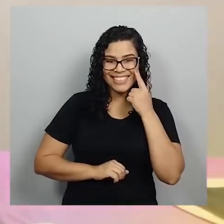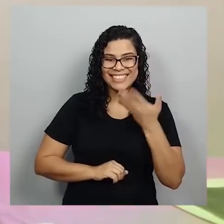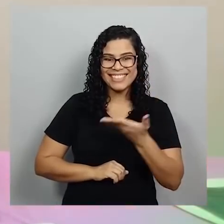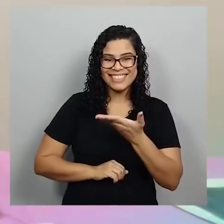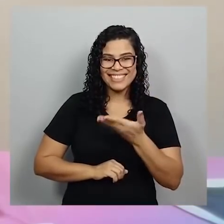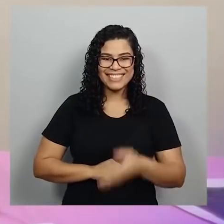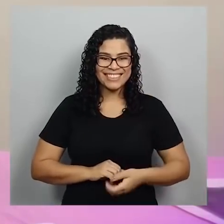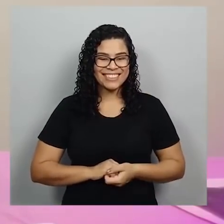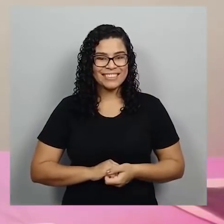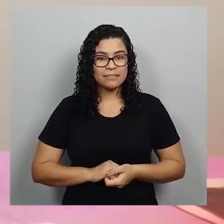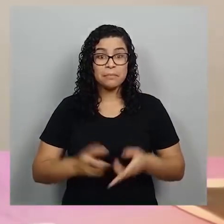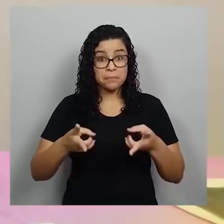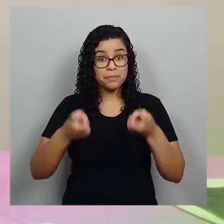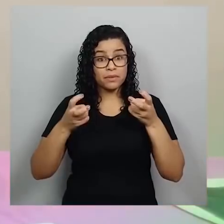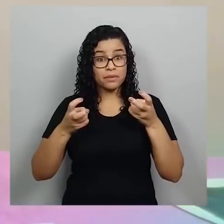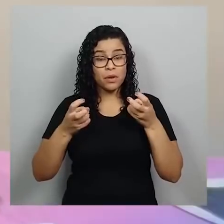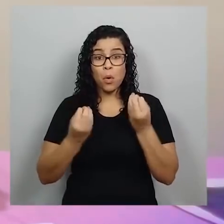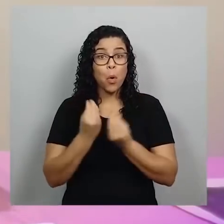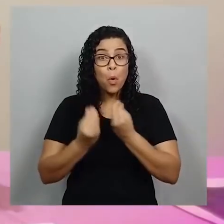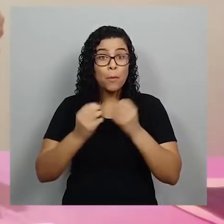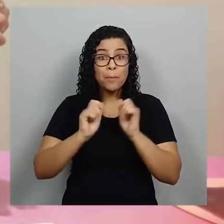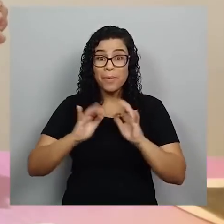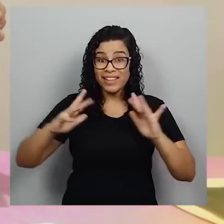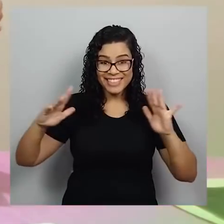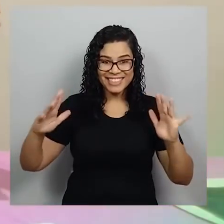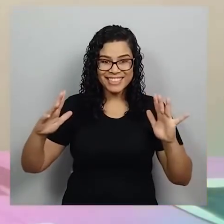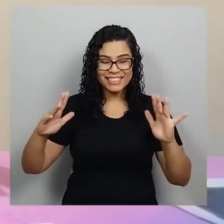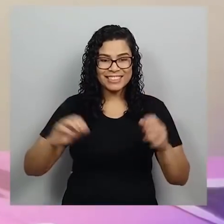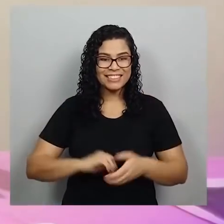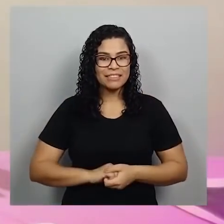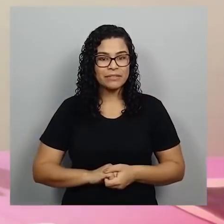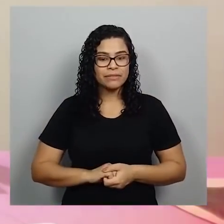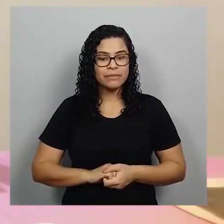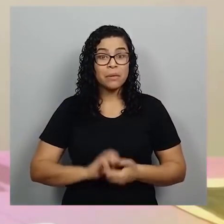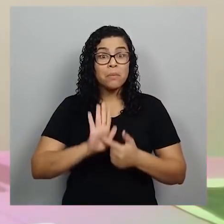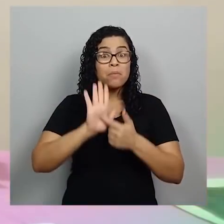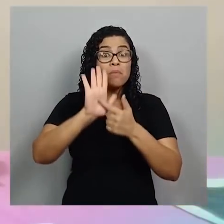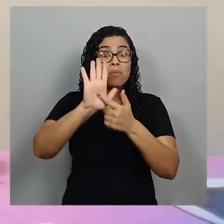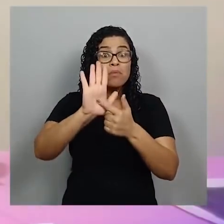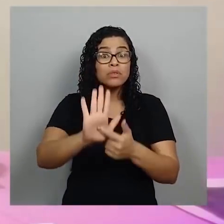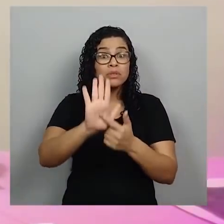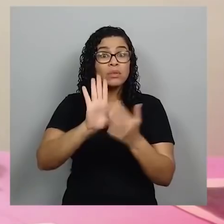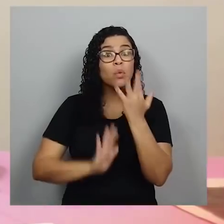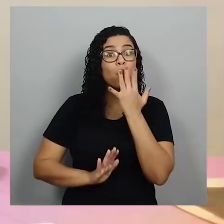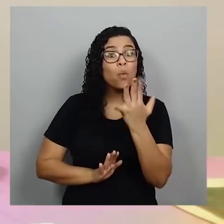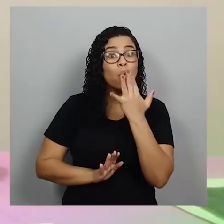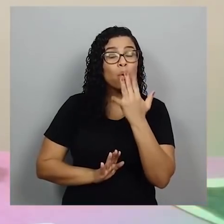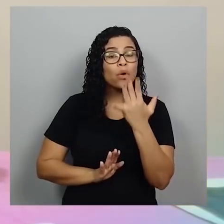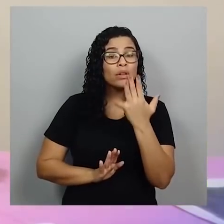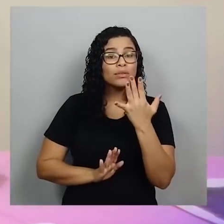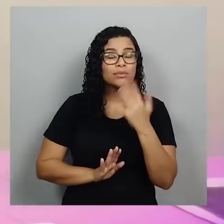Olhem só! Perceberam a mágica? Que vai aparecendo o